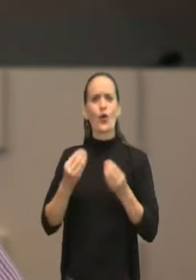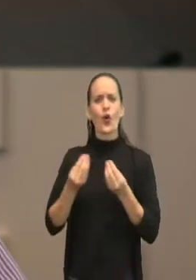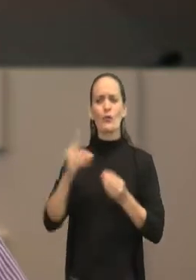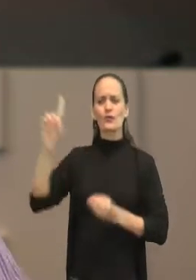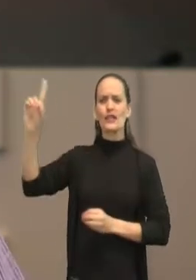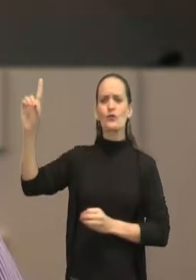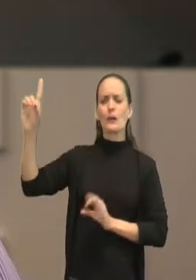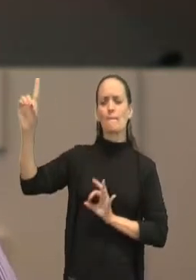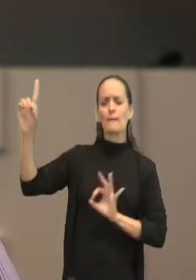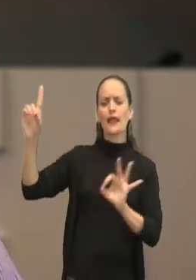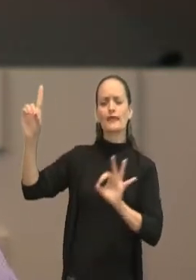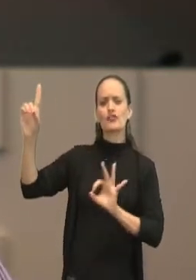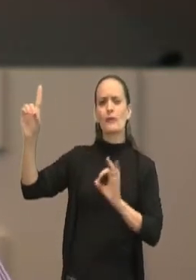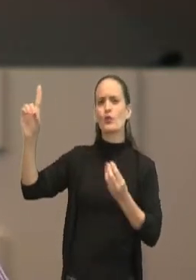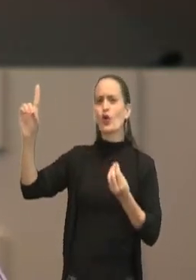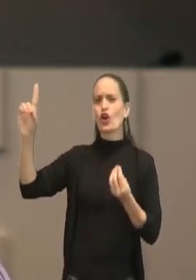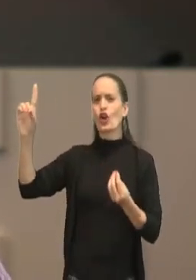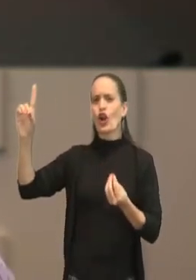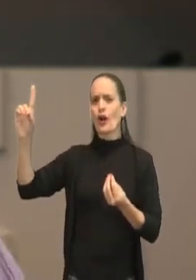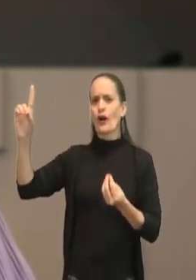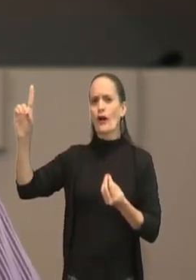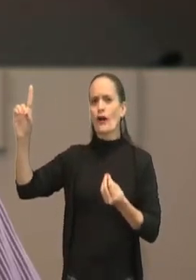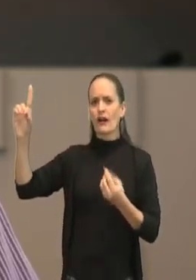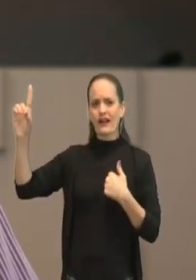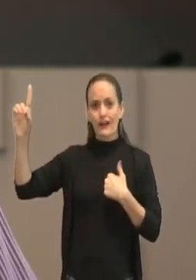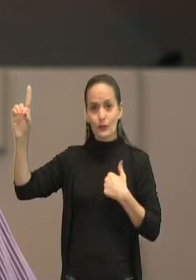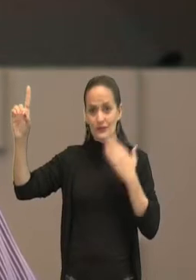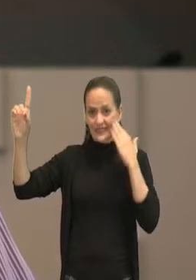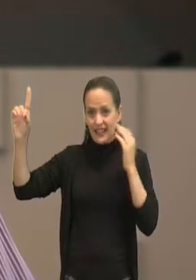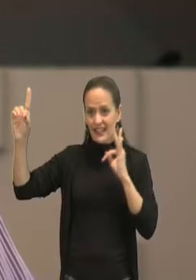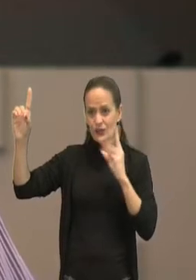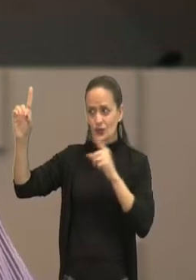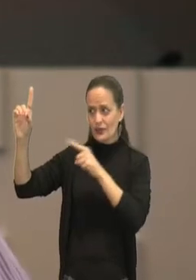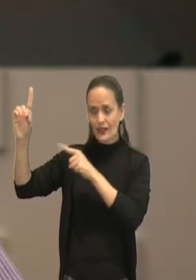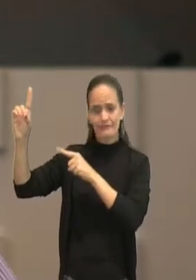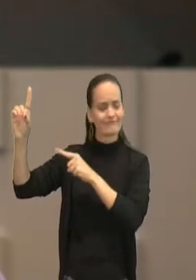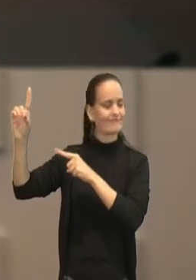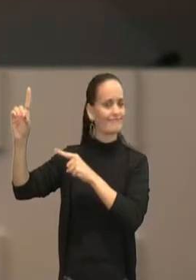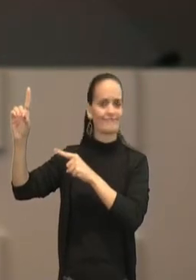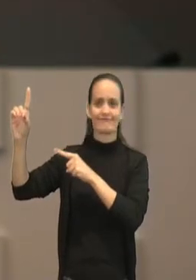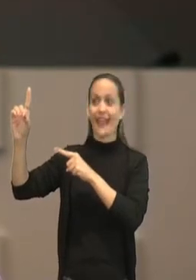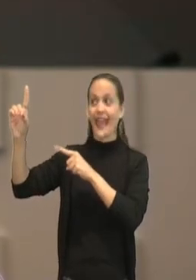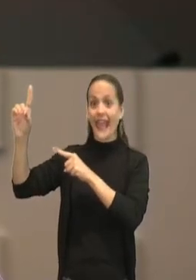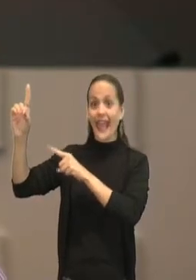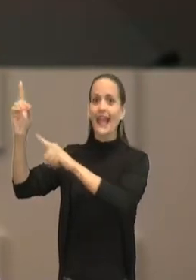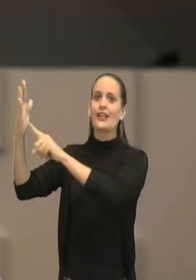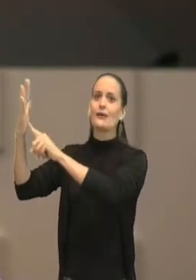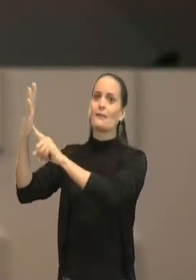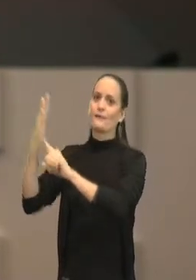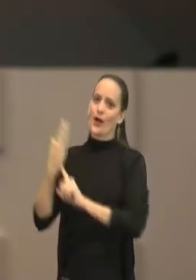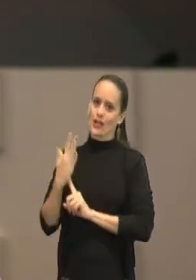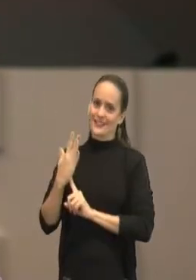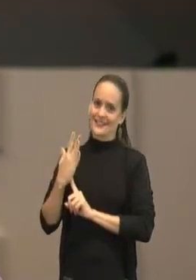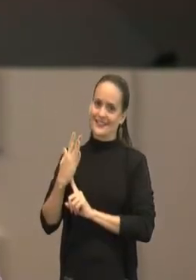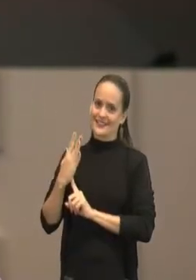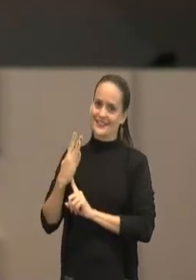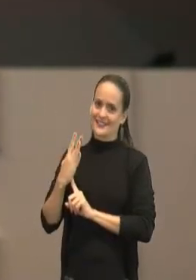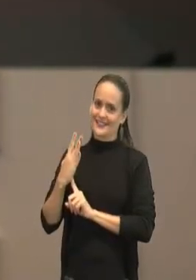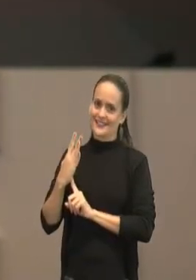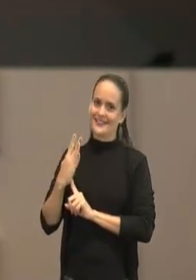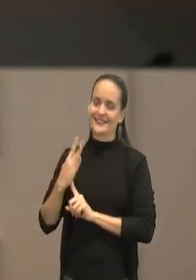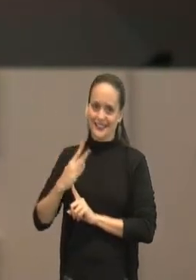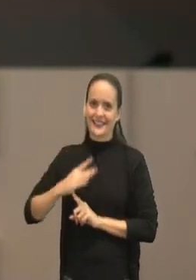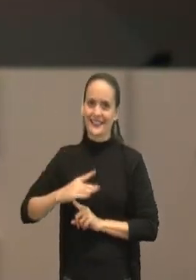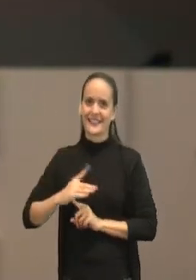em parte, nós conhecemos aquilo que Ele nos revela. É o texto que nós temos em Deuteronômio 29,